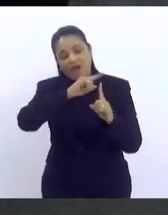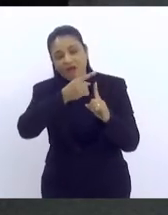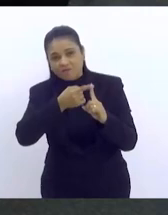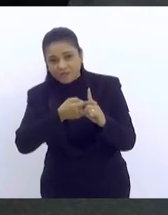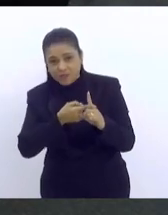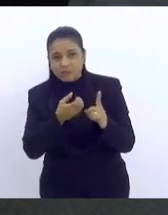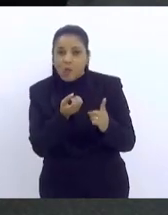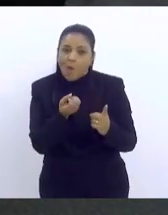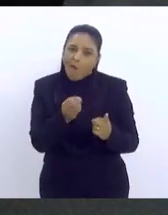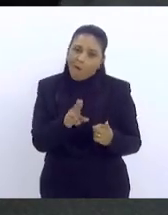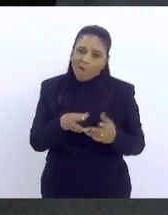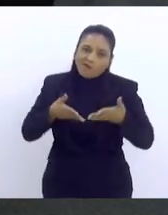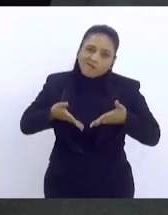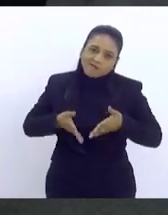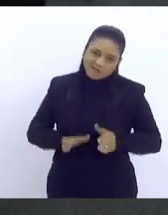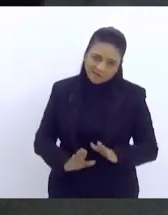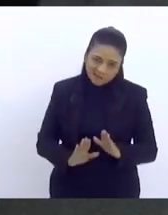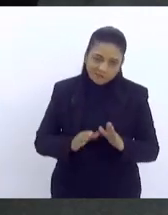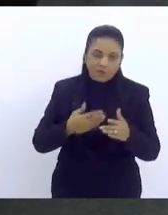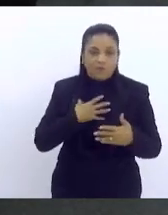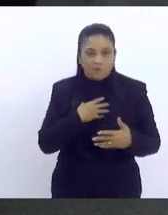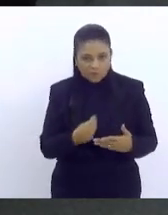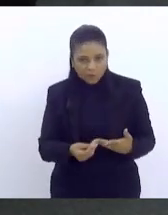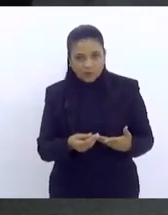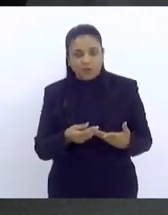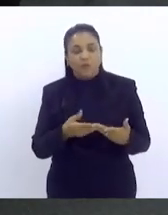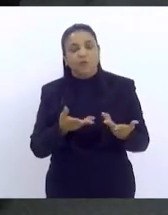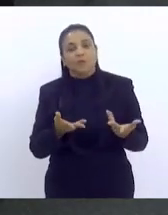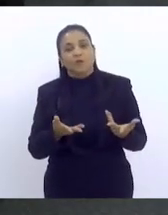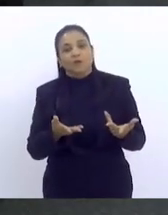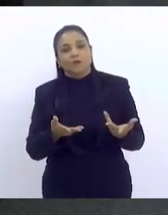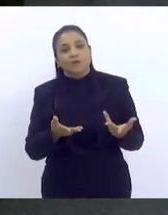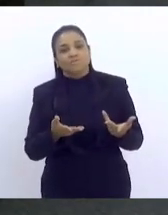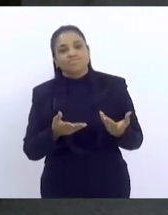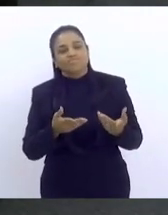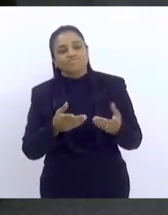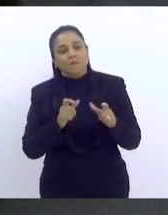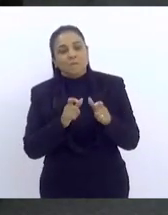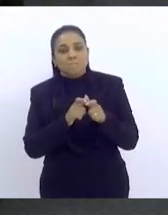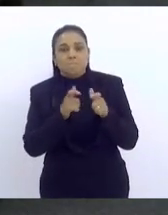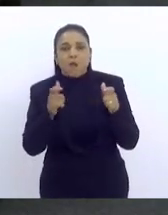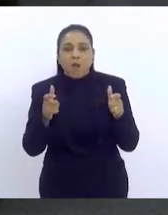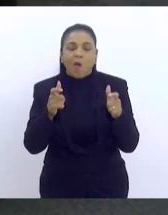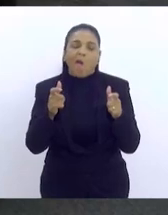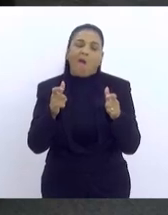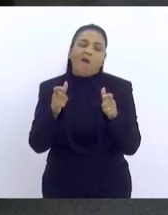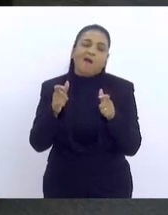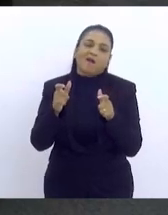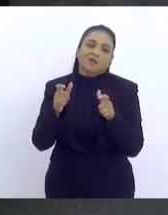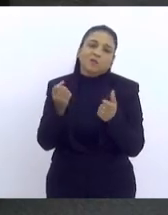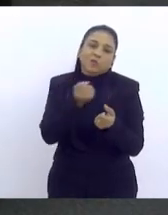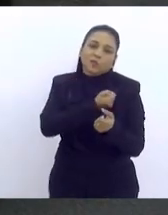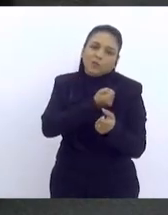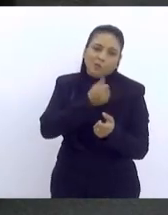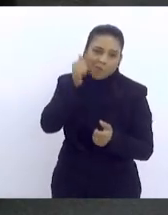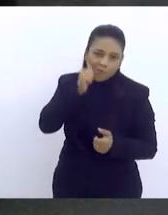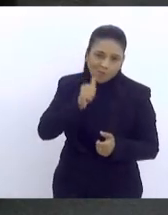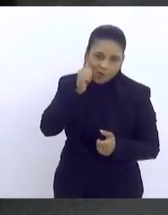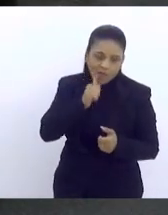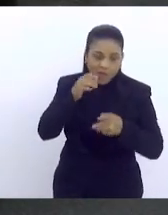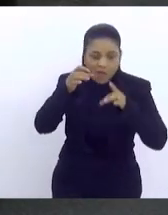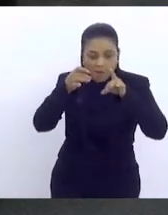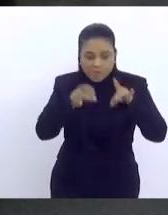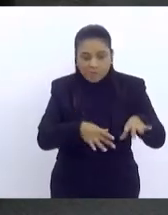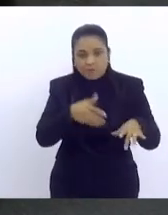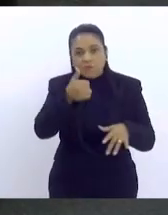criança a invasão escolar por gravidez ou Pela chegada de um filho é maior entre as mulheres e é motivo de abandono de